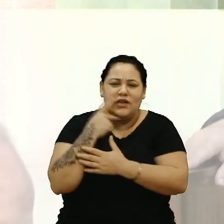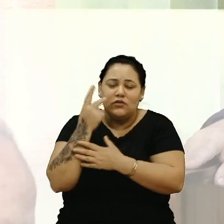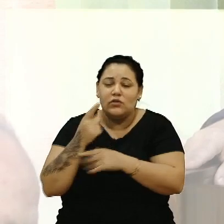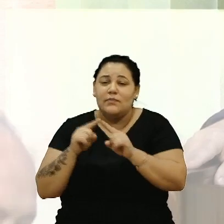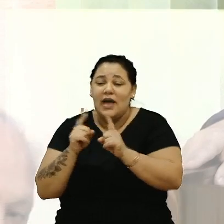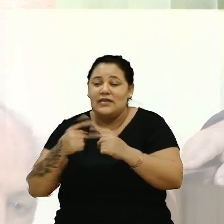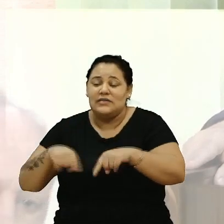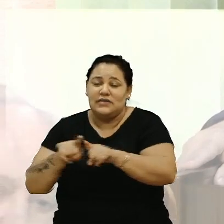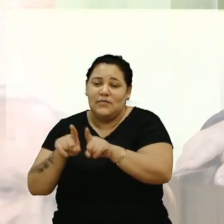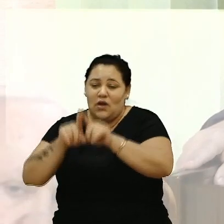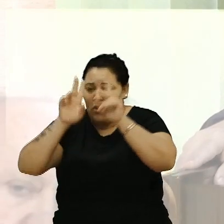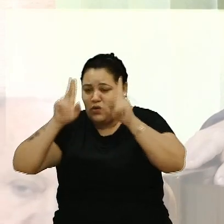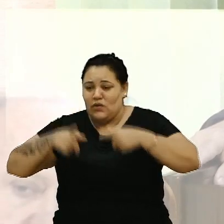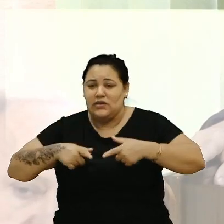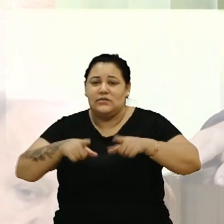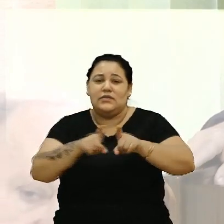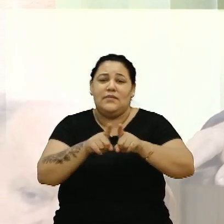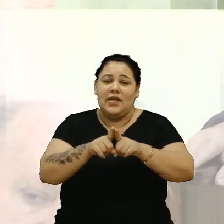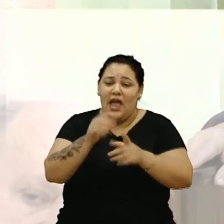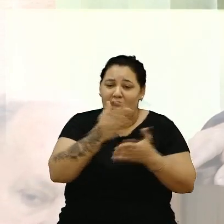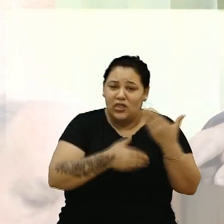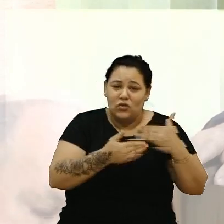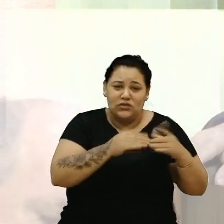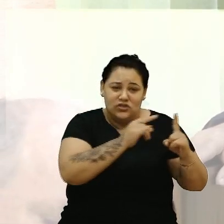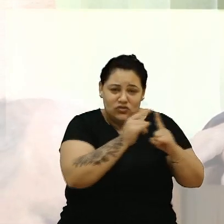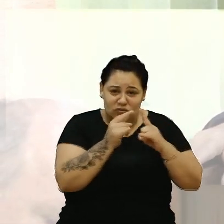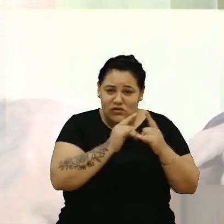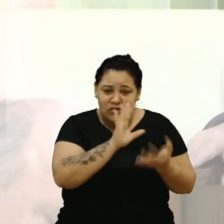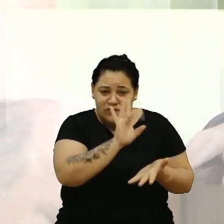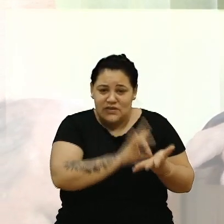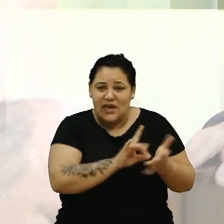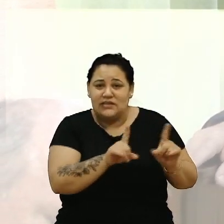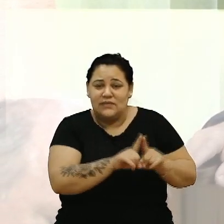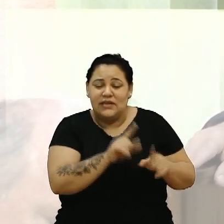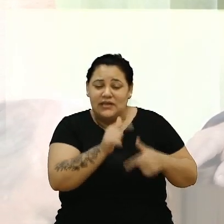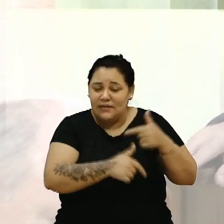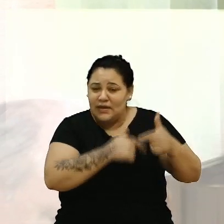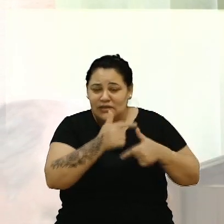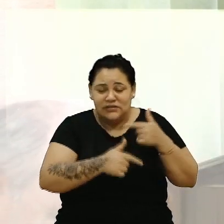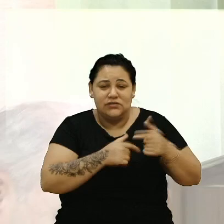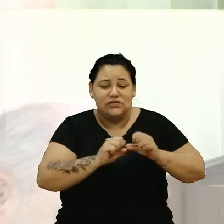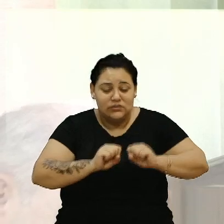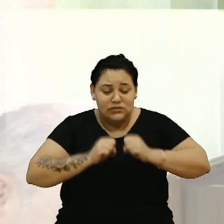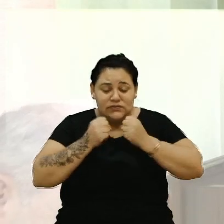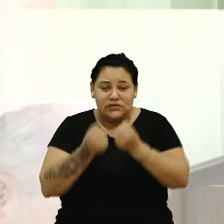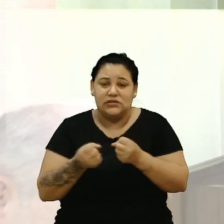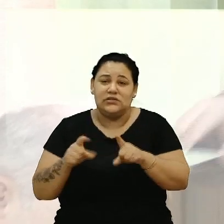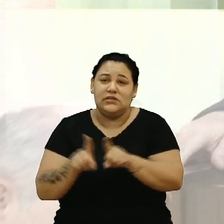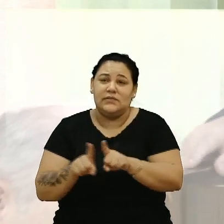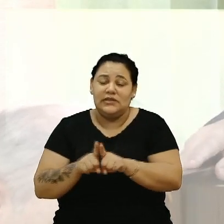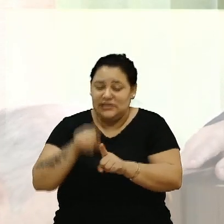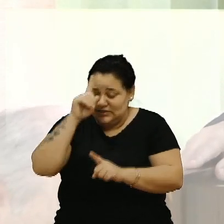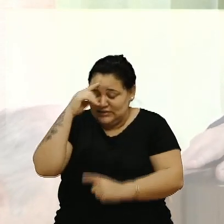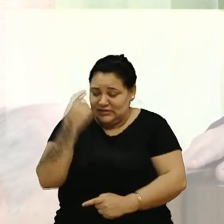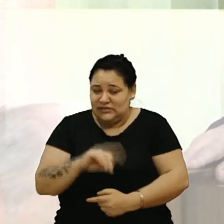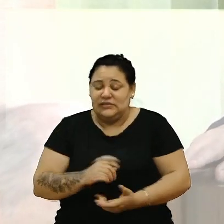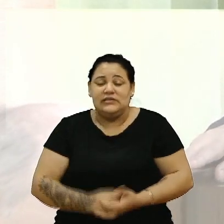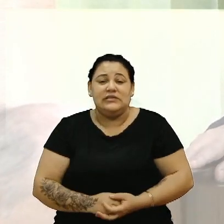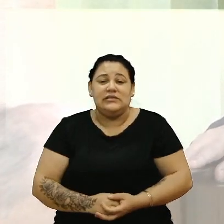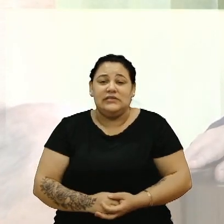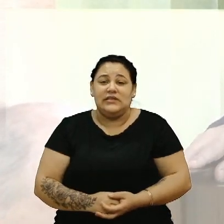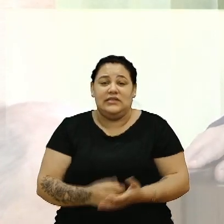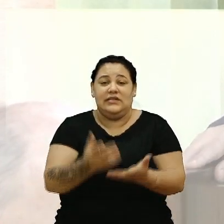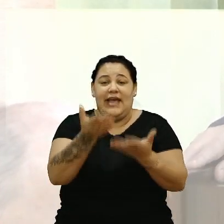o reconhecimento, né, a todas as instituições que trabalharam, que estão trabalhando arduamente, né? Agradecemos